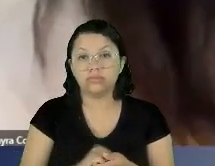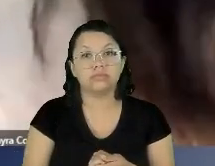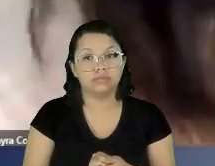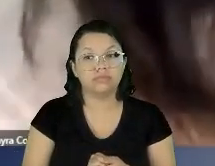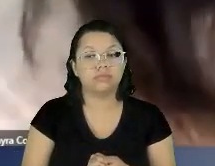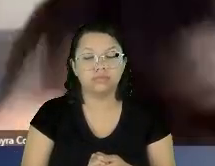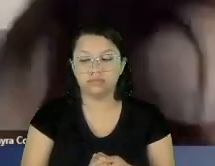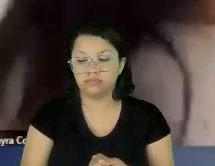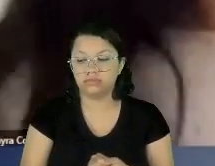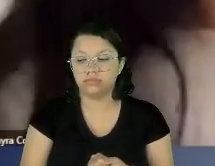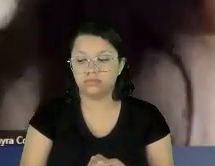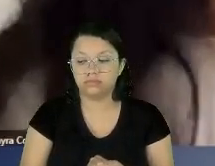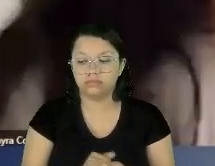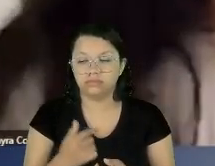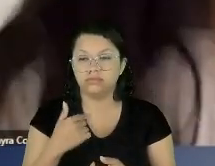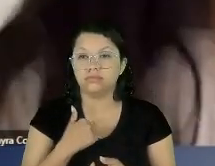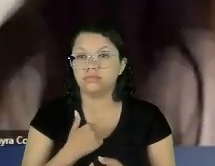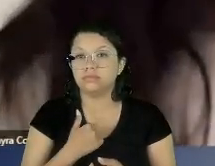isso. Sim,